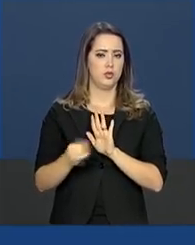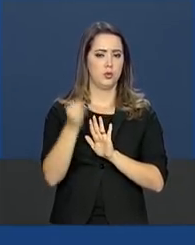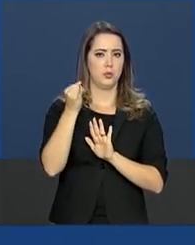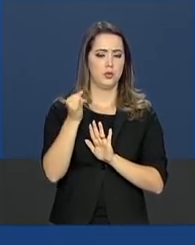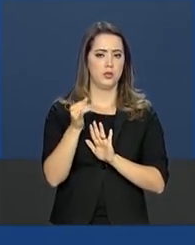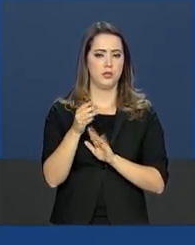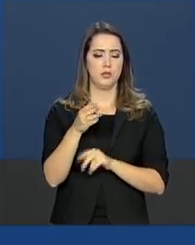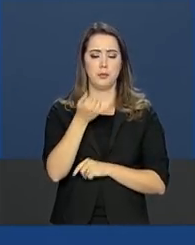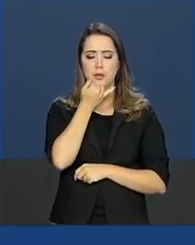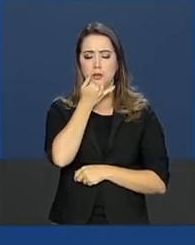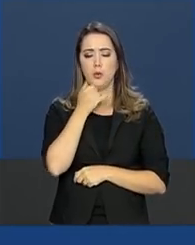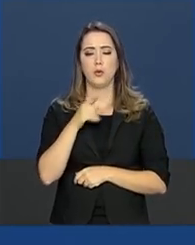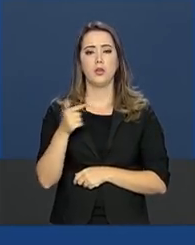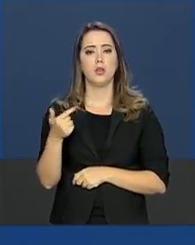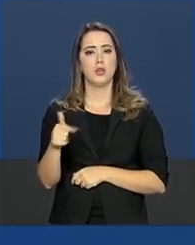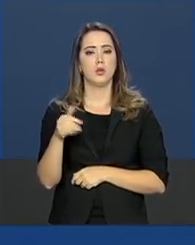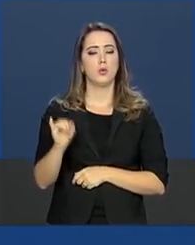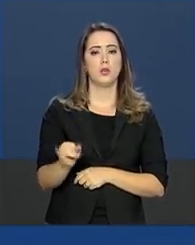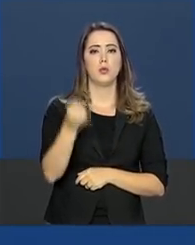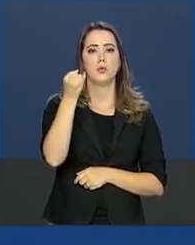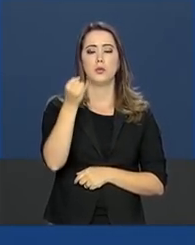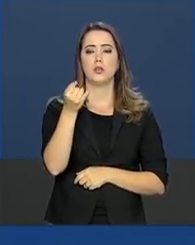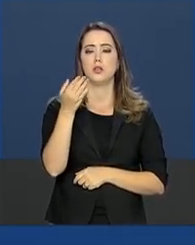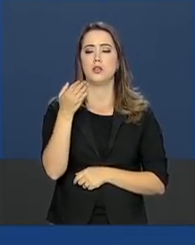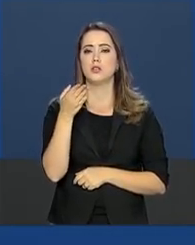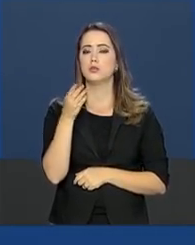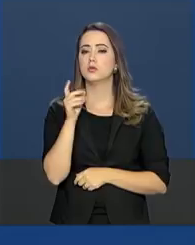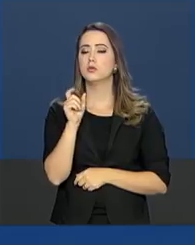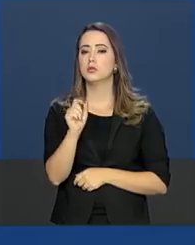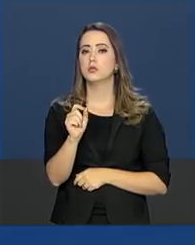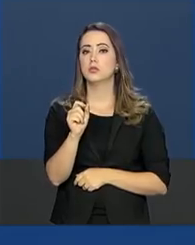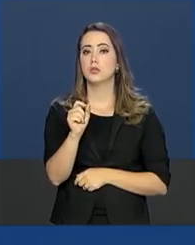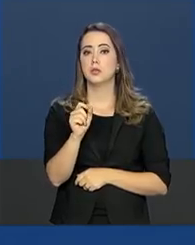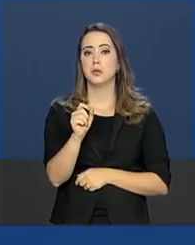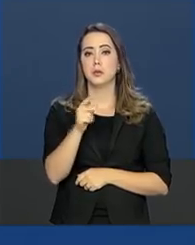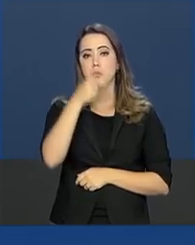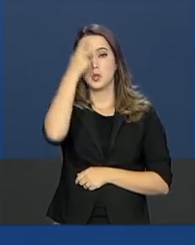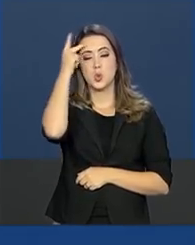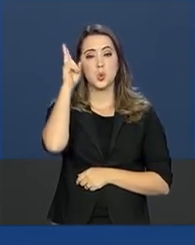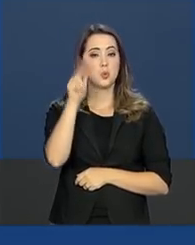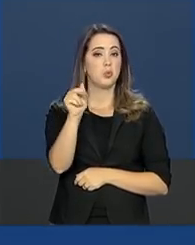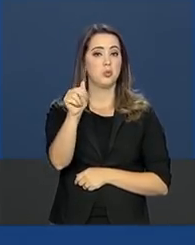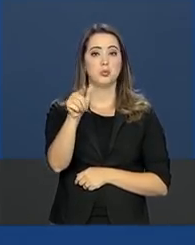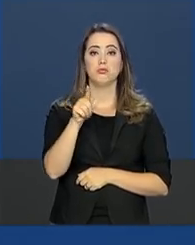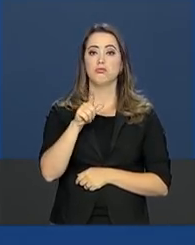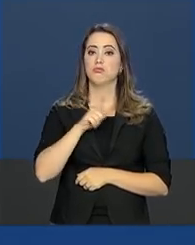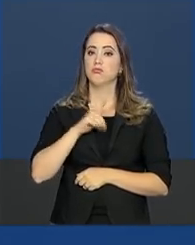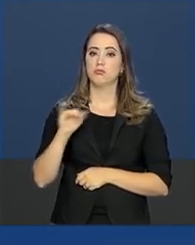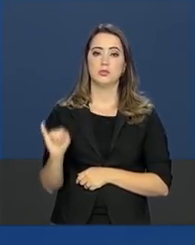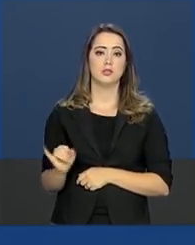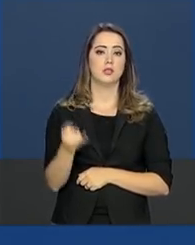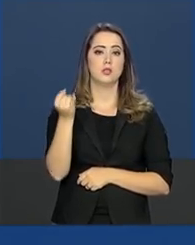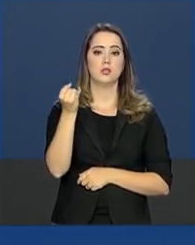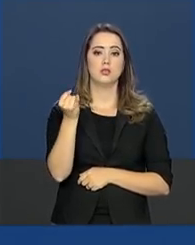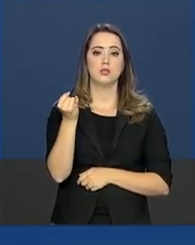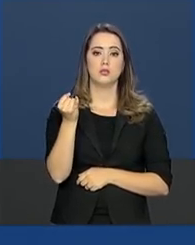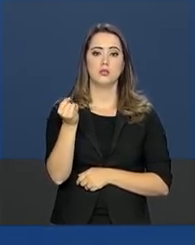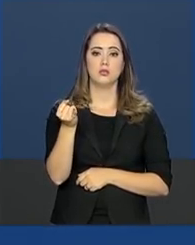Torquato Jardim, Ronaldo Fonseca, pessoas que jamais teriam a oportunidade, Gleison,